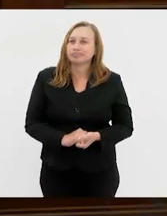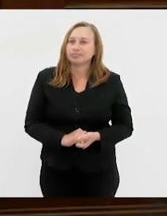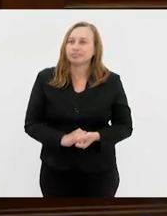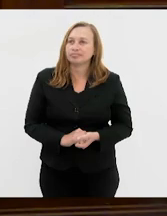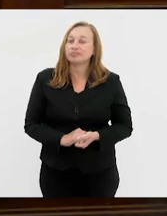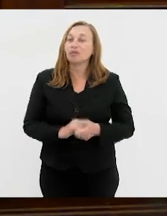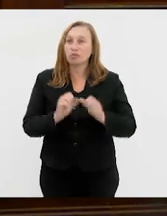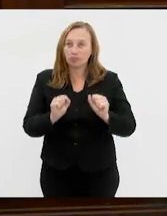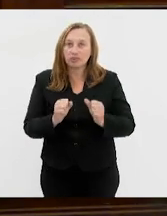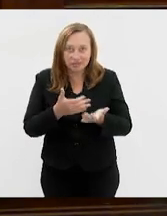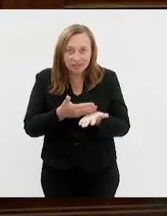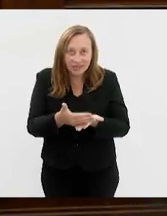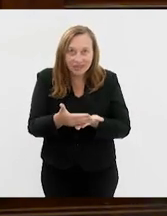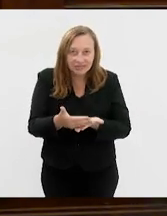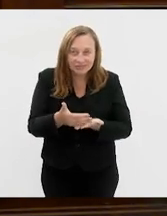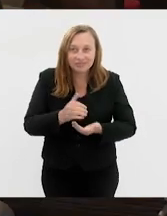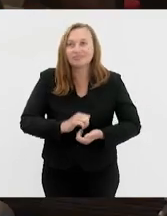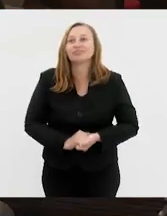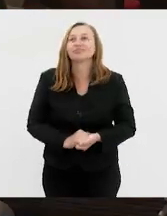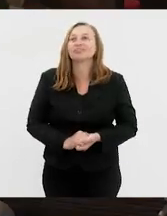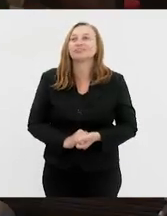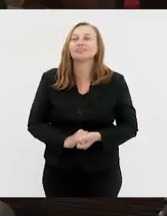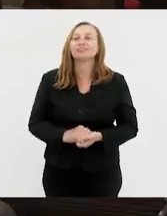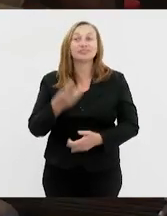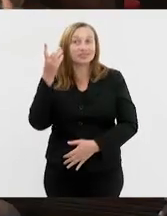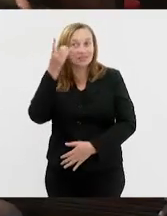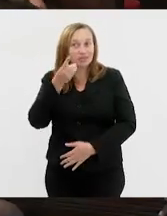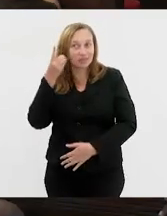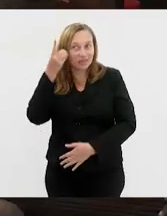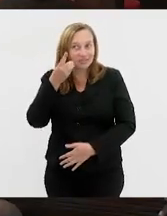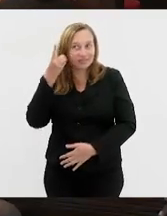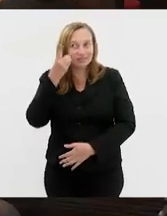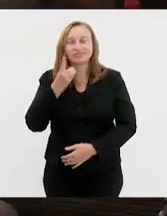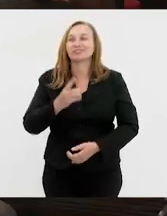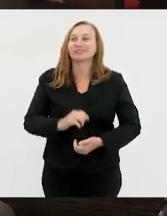Posso começar? Ô deputado.